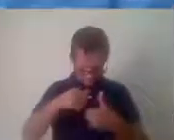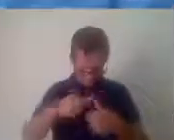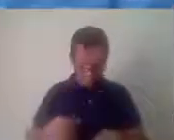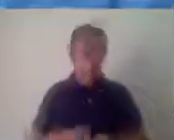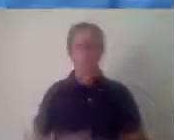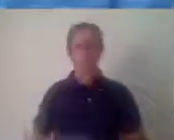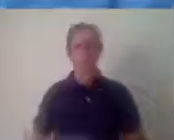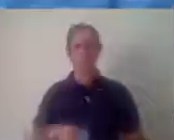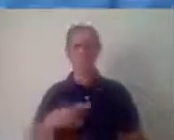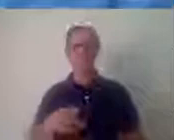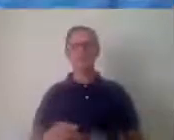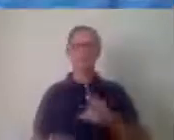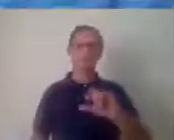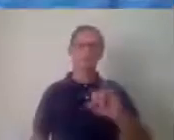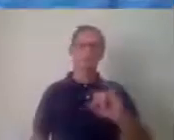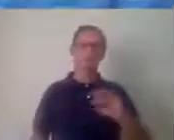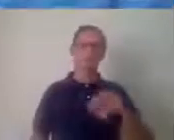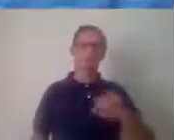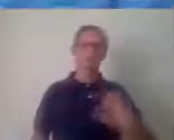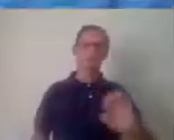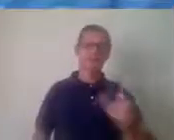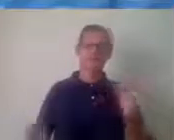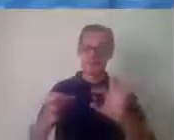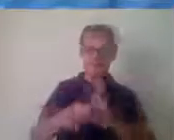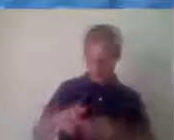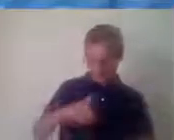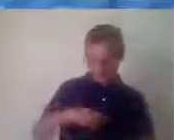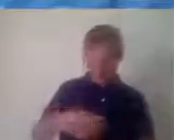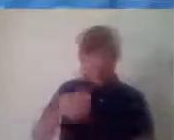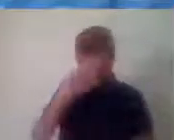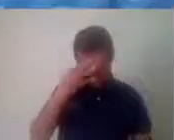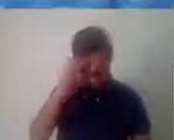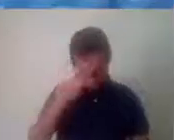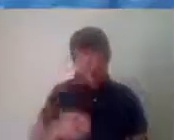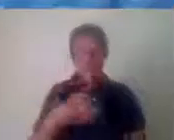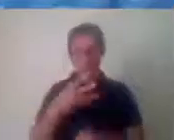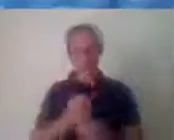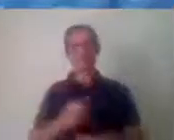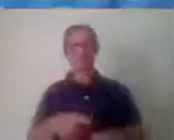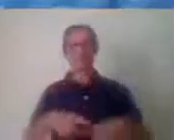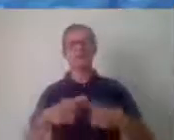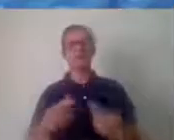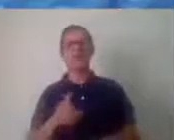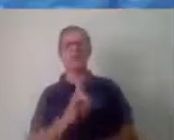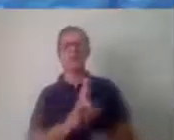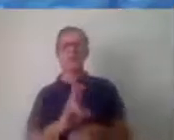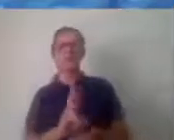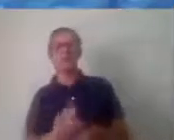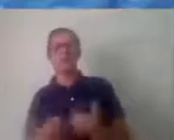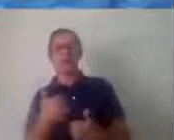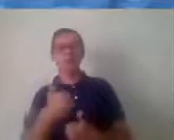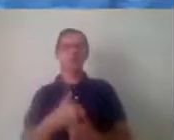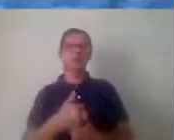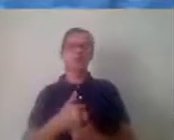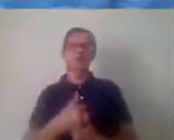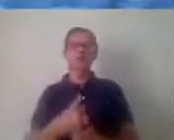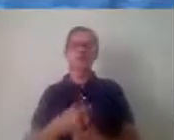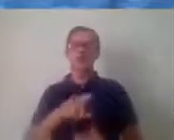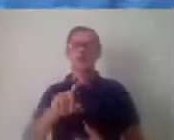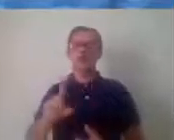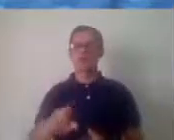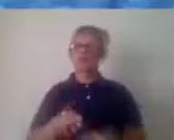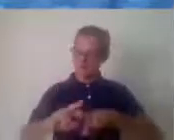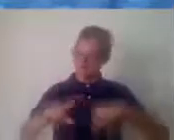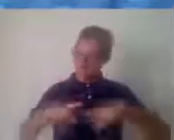os seus limites de integração, na hora que você for aplicar o teorema fundamental do cálculo, Cuidado para você não substituir na variável errada,